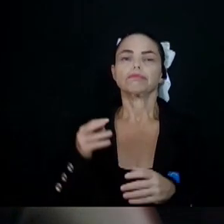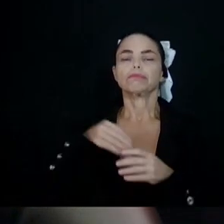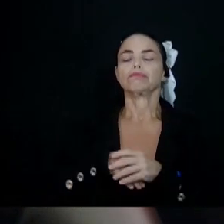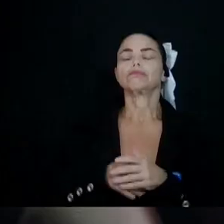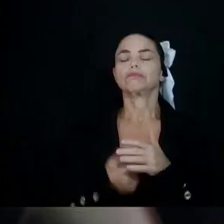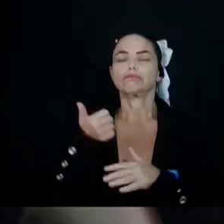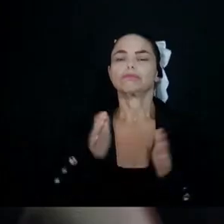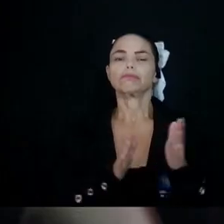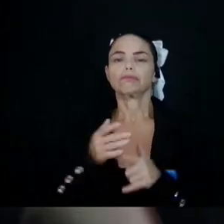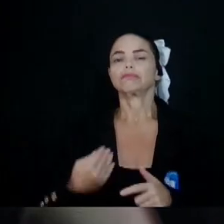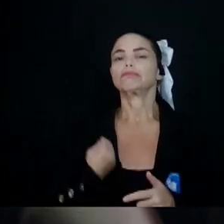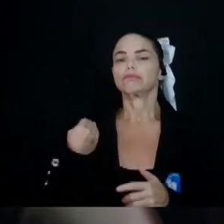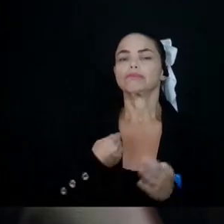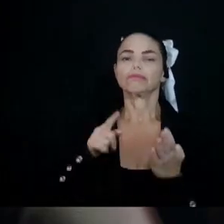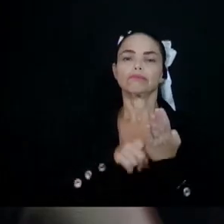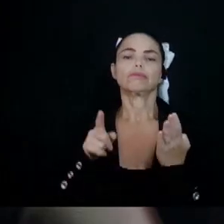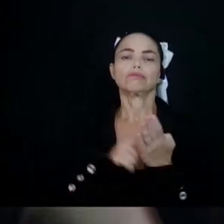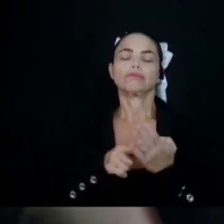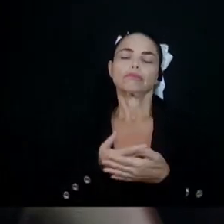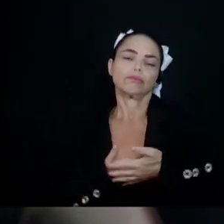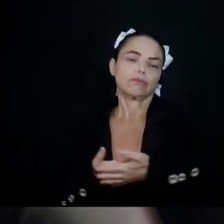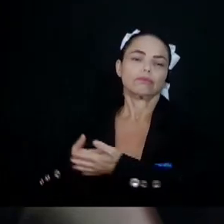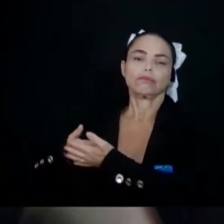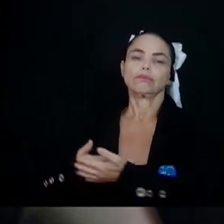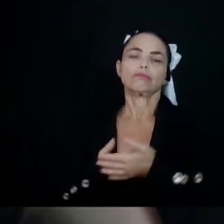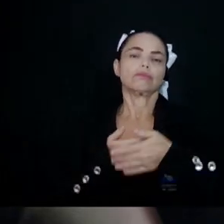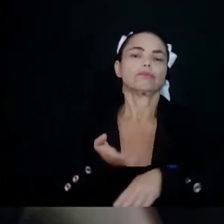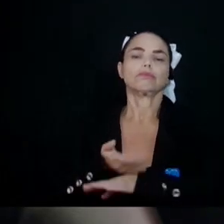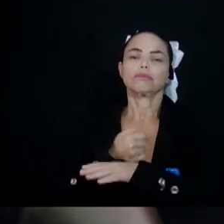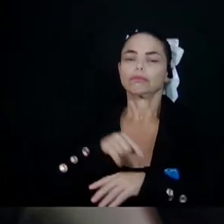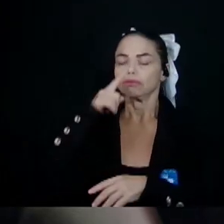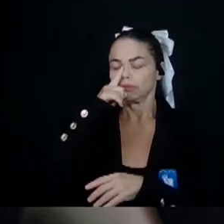momentos de vida. Isso. Antes, a mãe